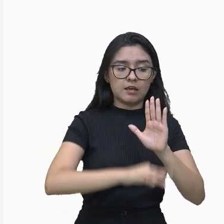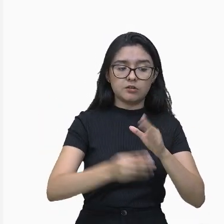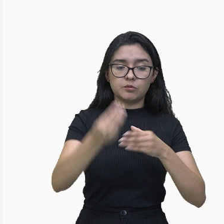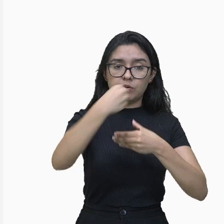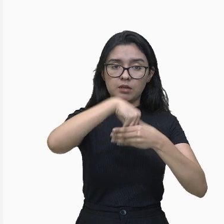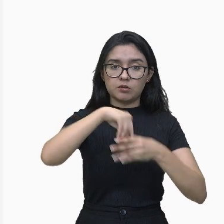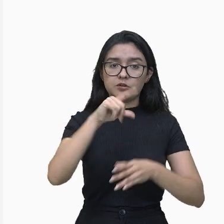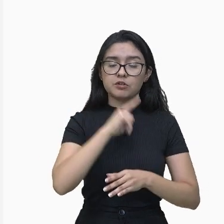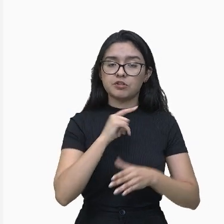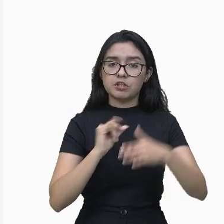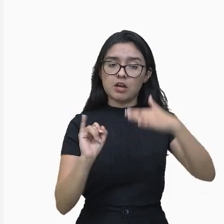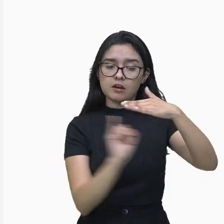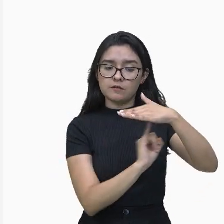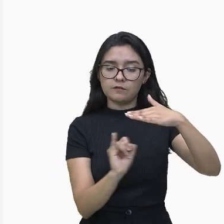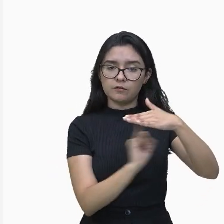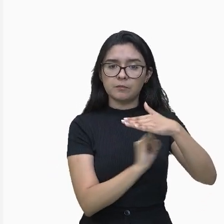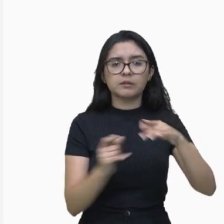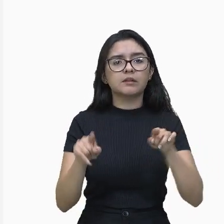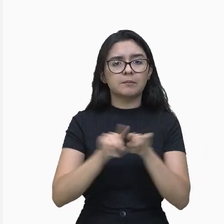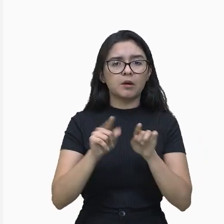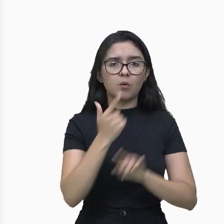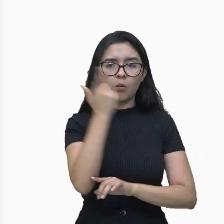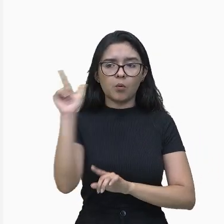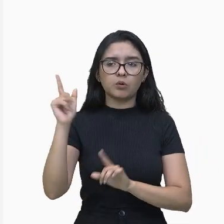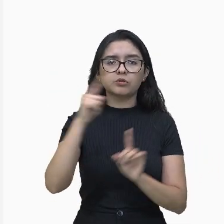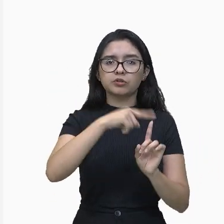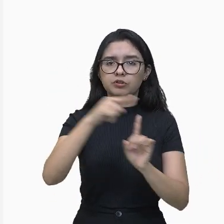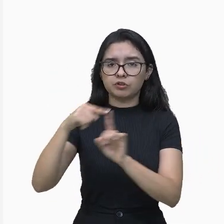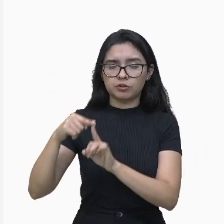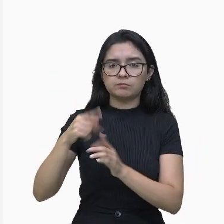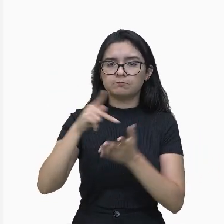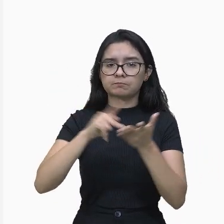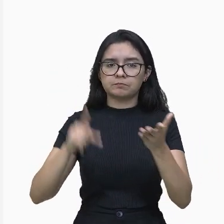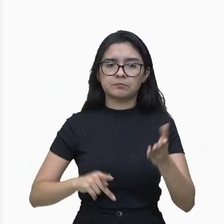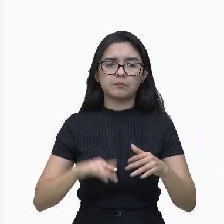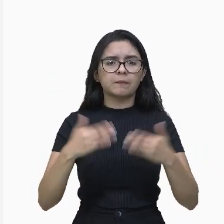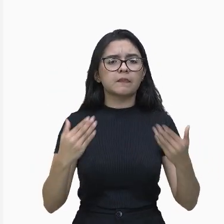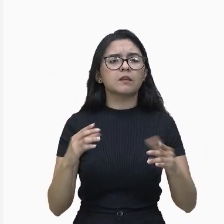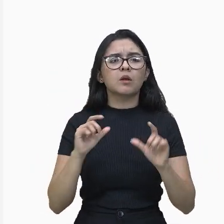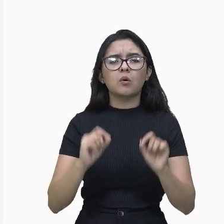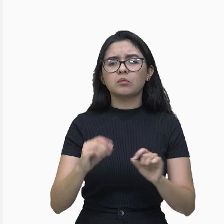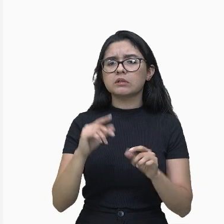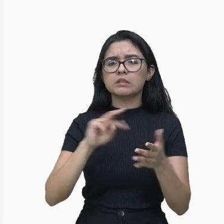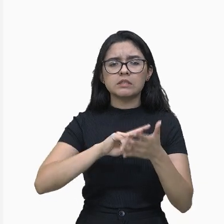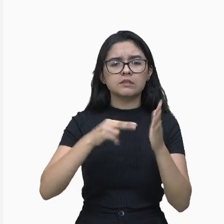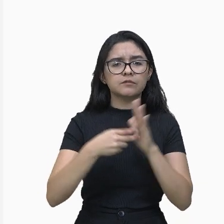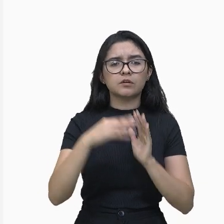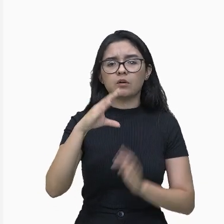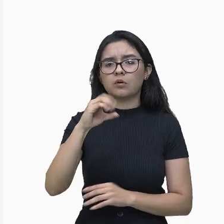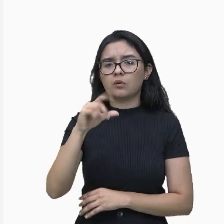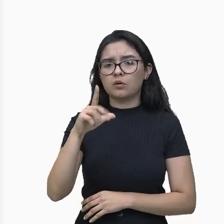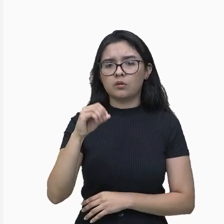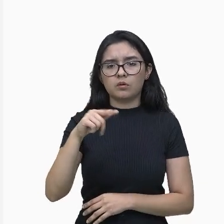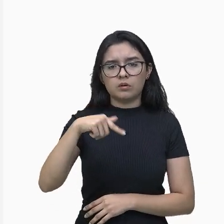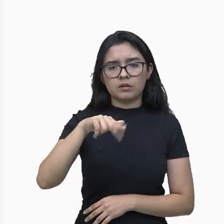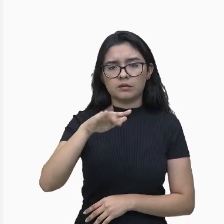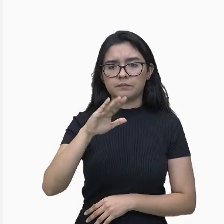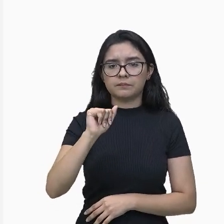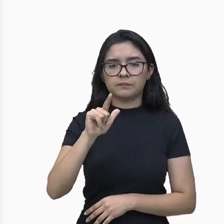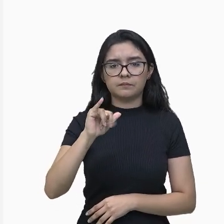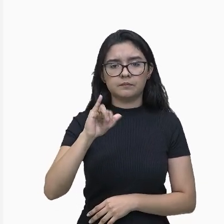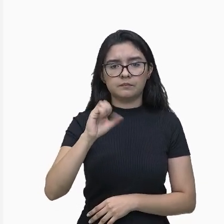com as formas poéticas variadas então Observe quando falamos coloquialismo pessoal estamos falando da linguagem